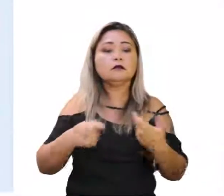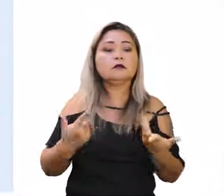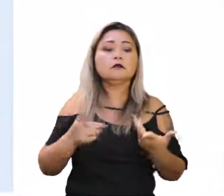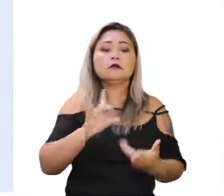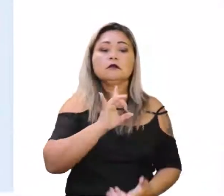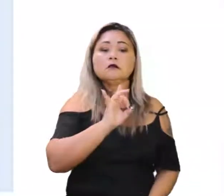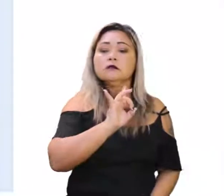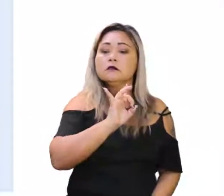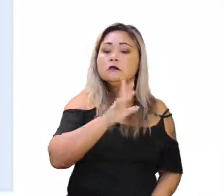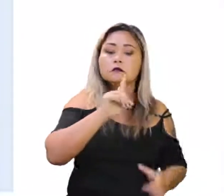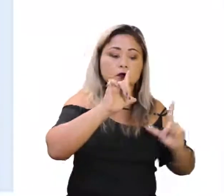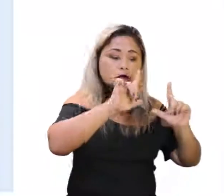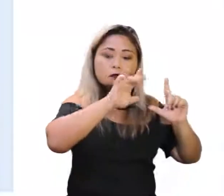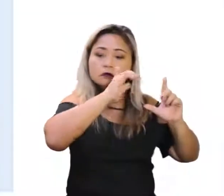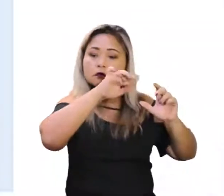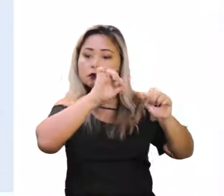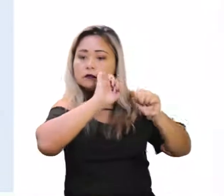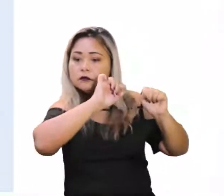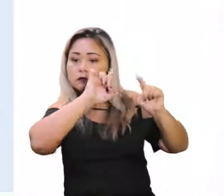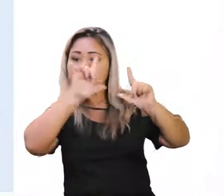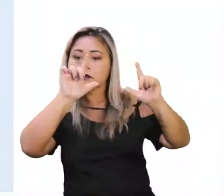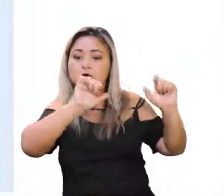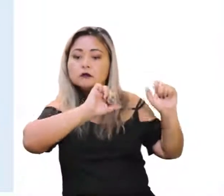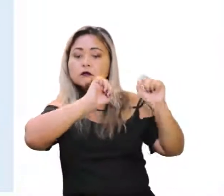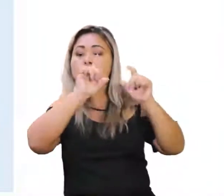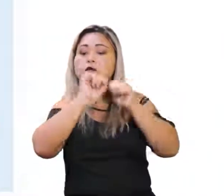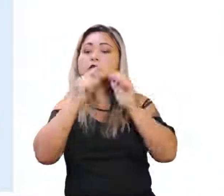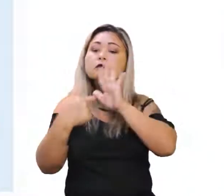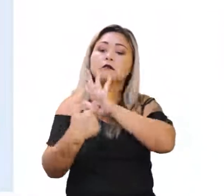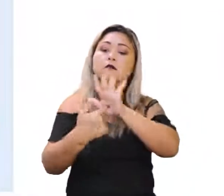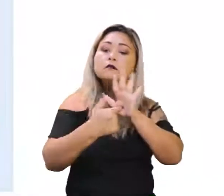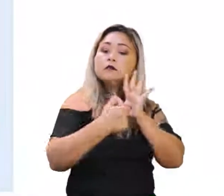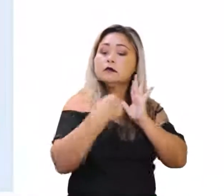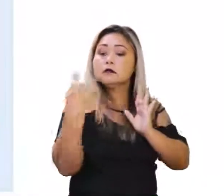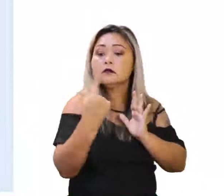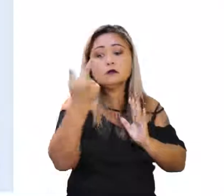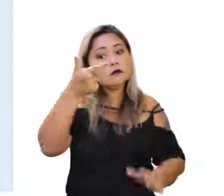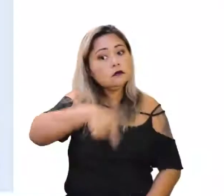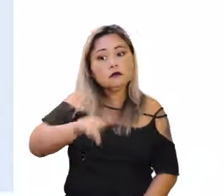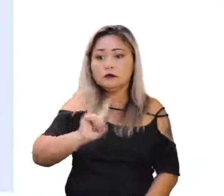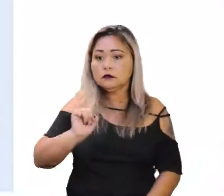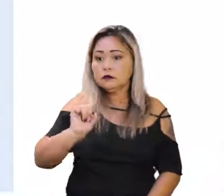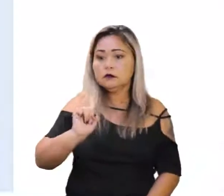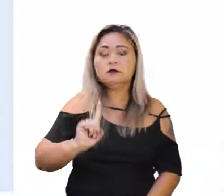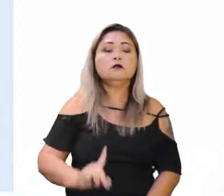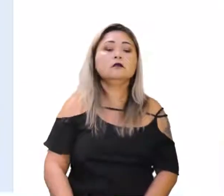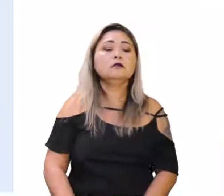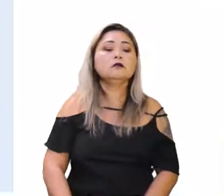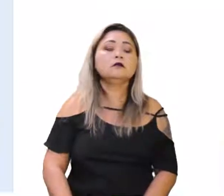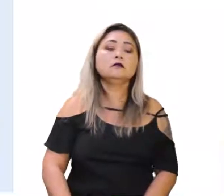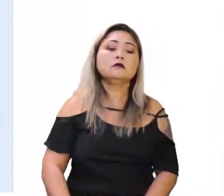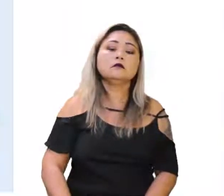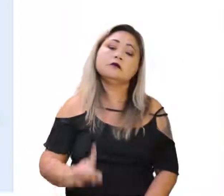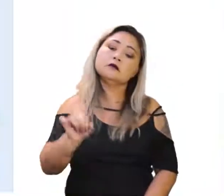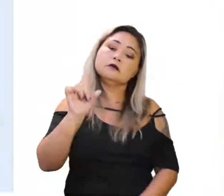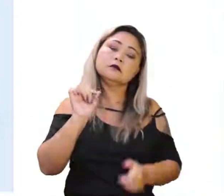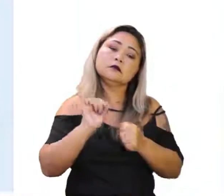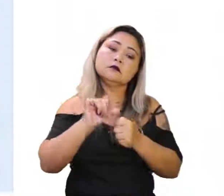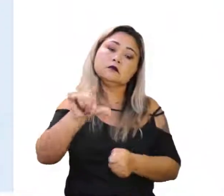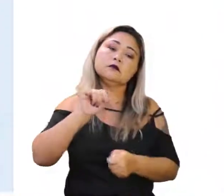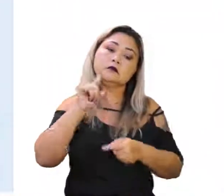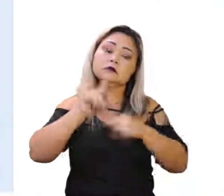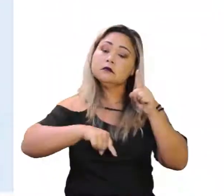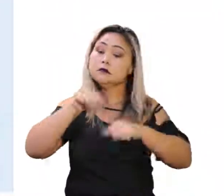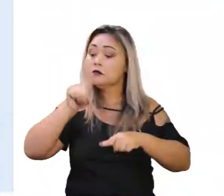né? Cada cena do teatro será um espetáculo único, que jamais se repetirá. Então, o que vocês vão fazer? Escolher